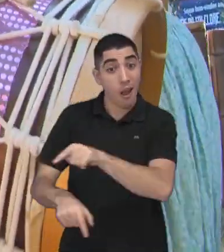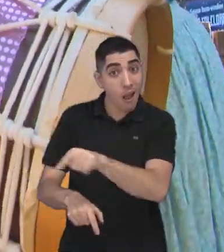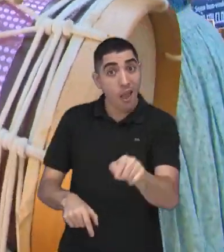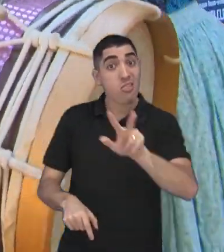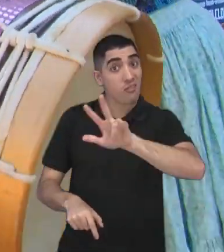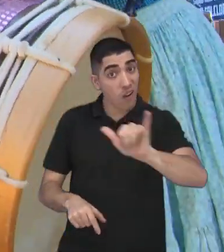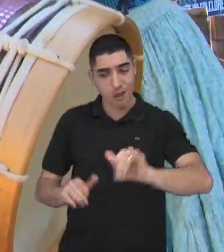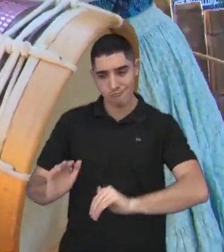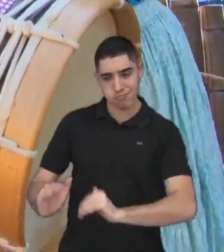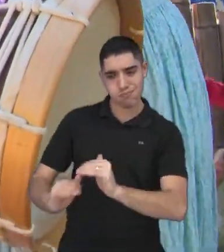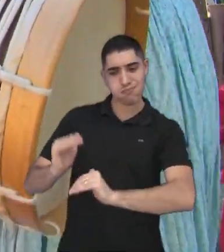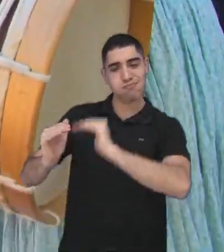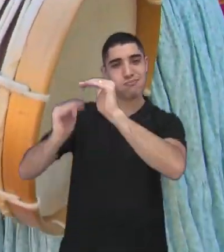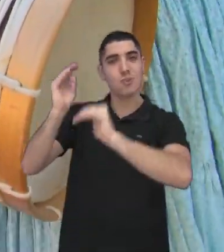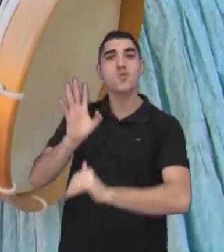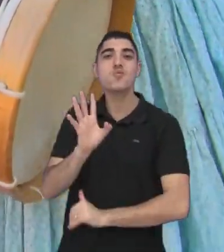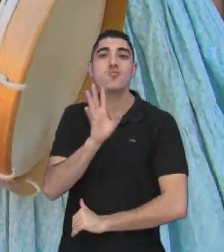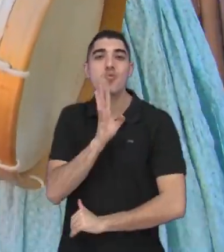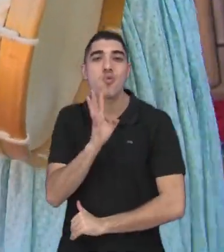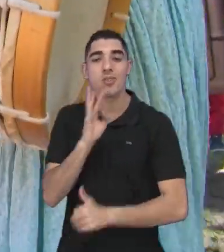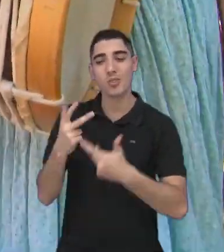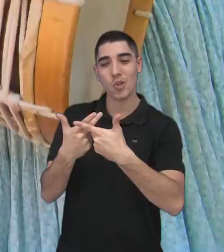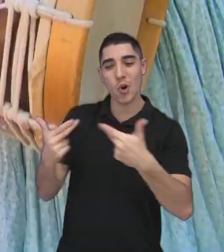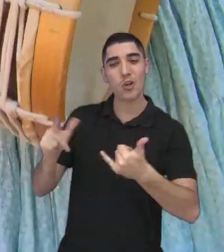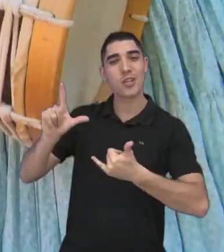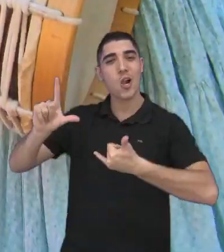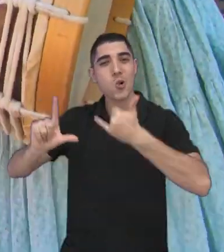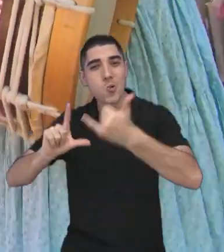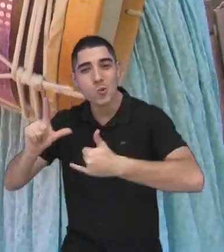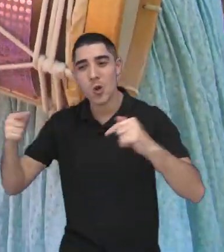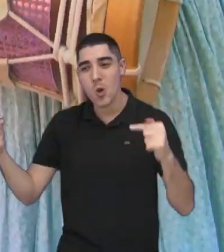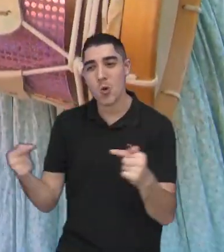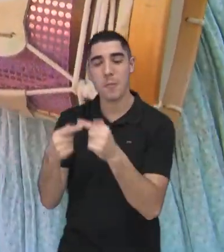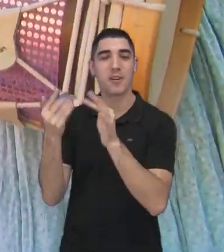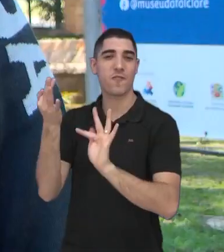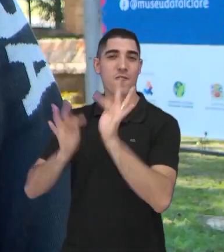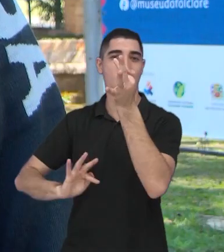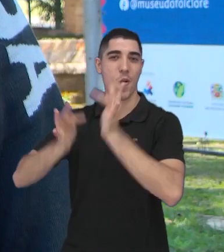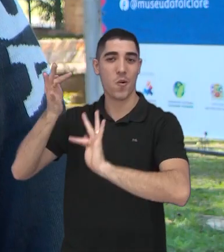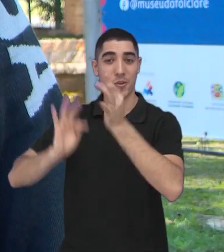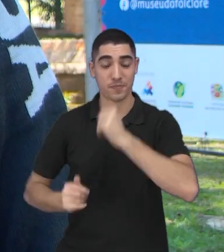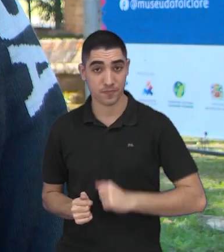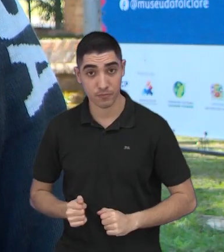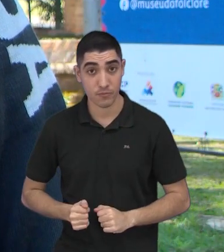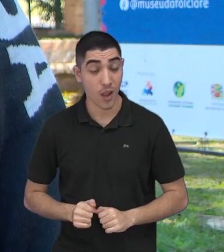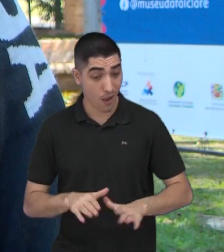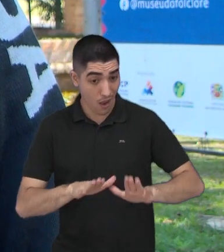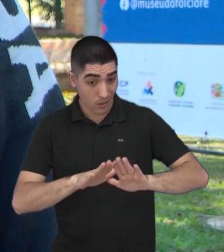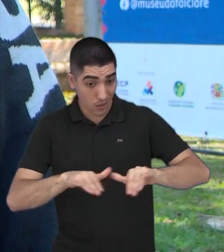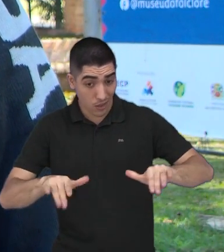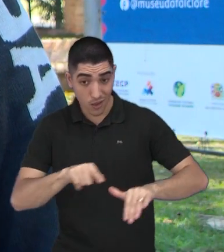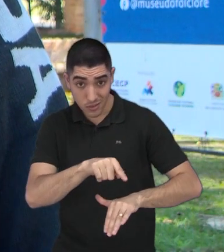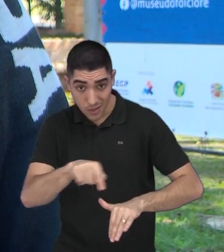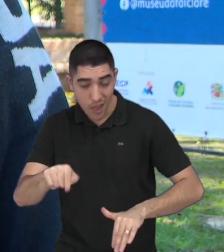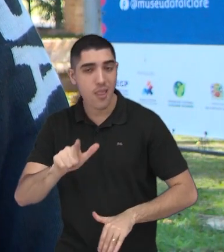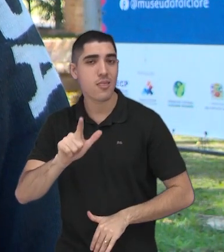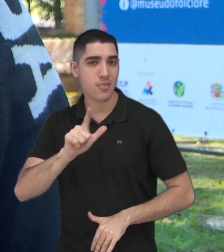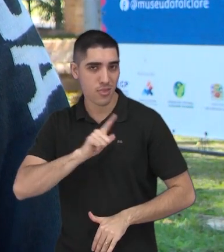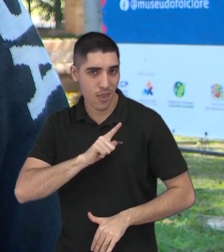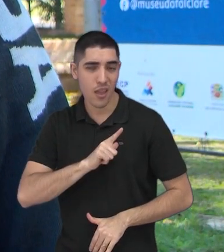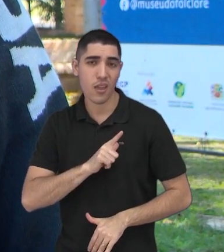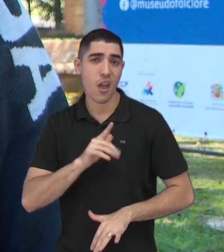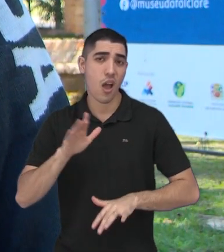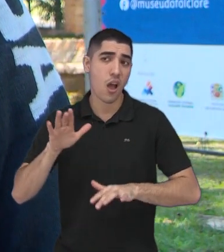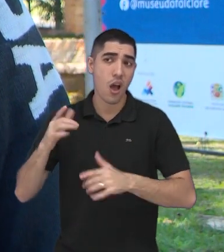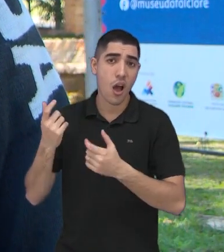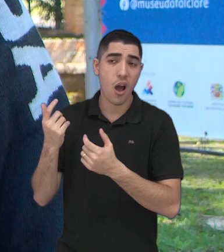crianças crescem e se desenvolvem impulsionadas pelo lado lúdico do folclore. Toda criança tem esse lado,